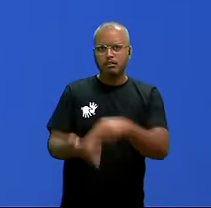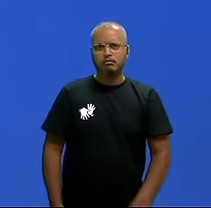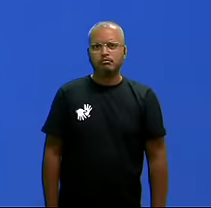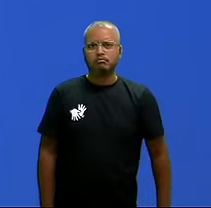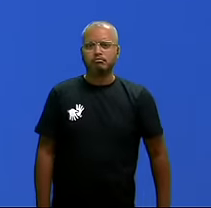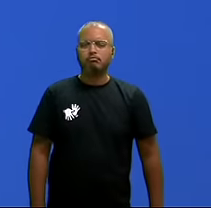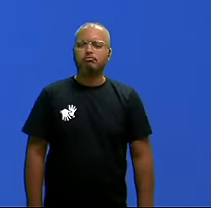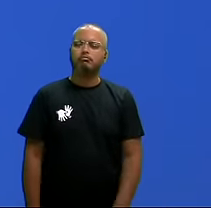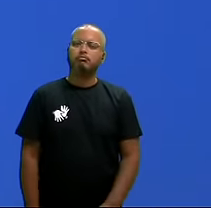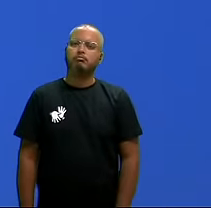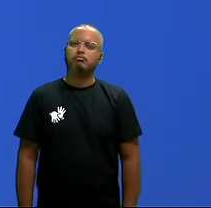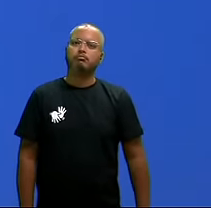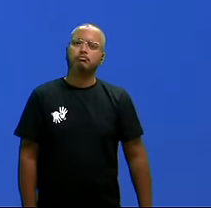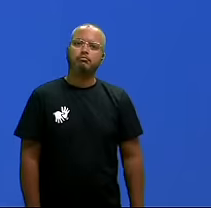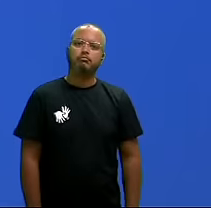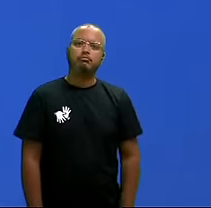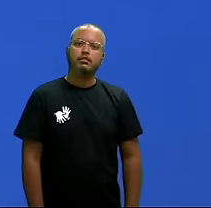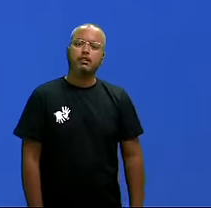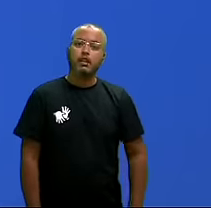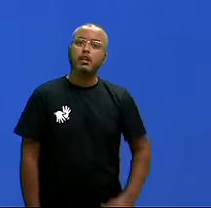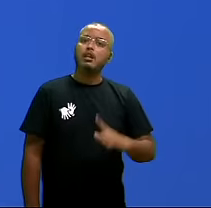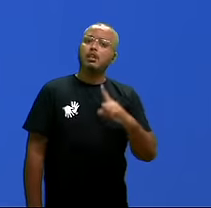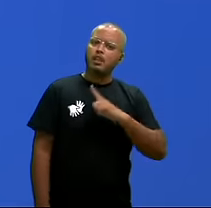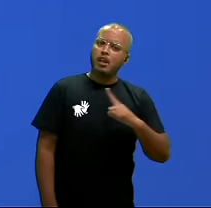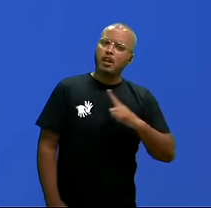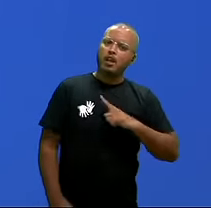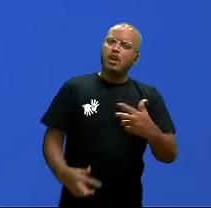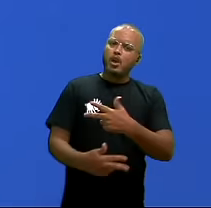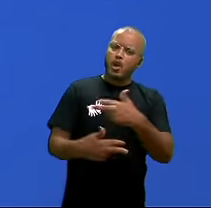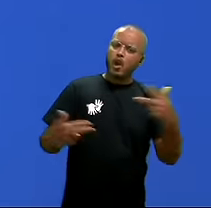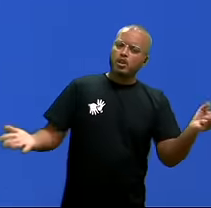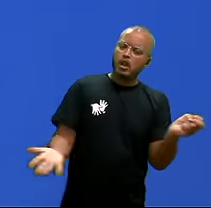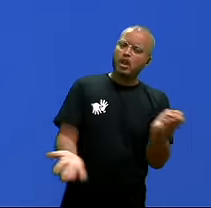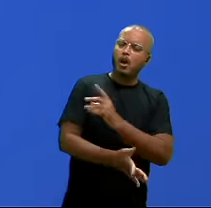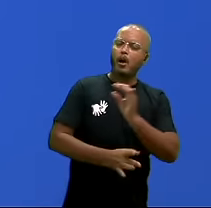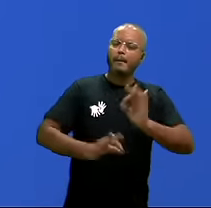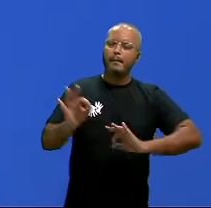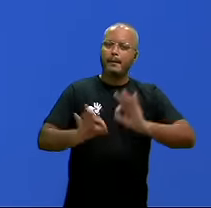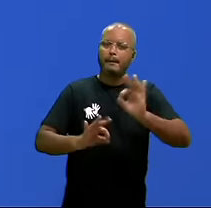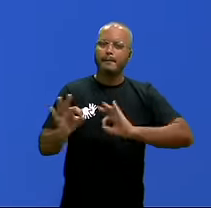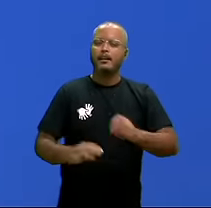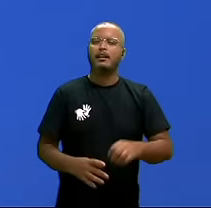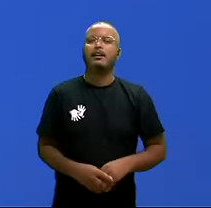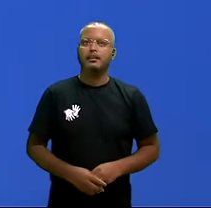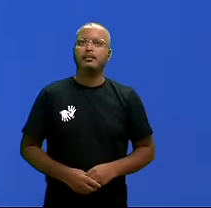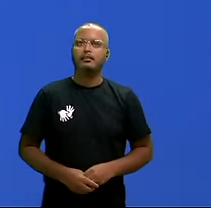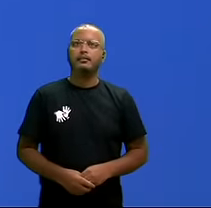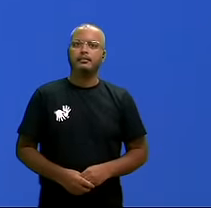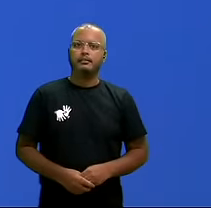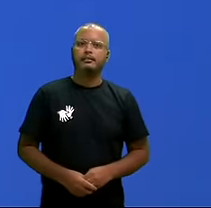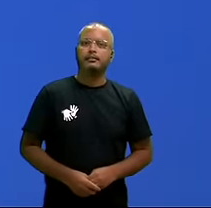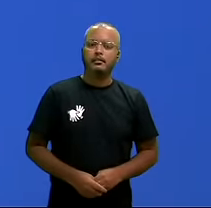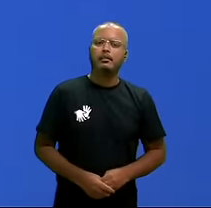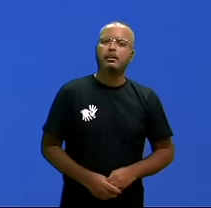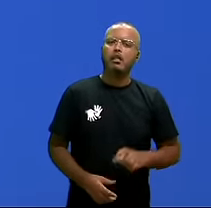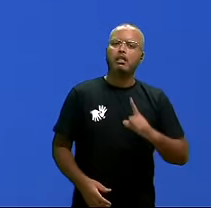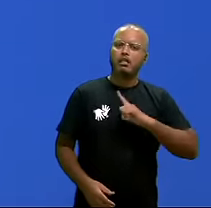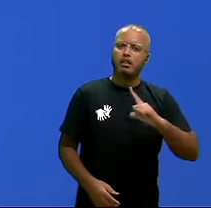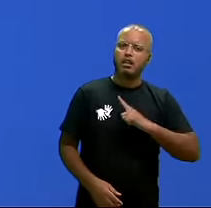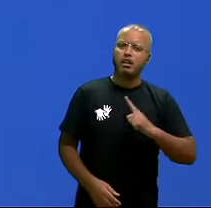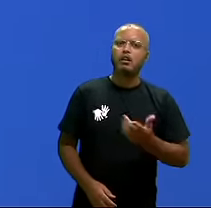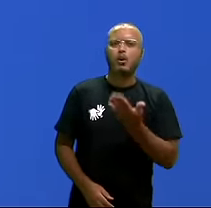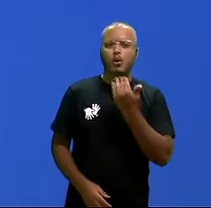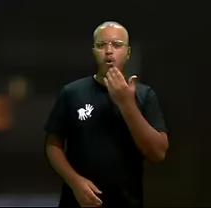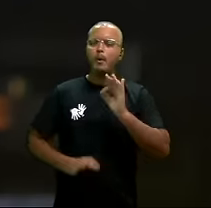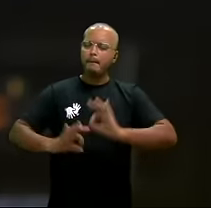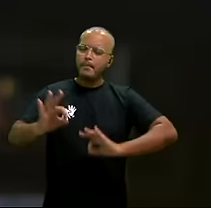Tem uma viagem longa para você. O diabo falou: já foi, já passou teu tempo. Deus está dizendo: nem começou, nem começou. A viagem é longa, Elias. Se alimenta, porque tem